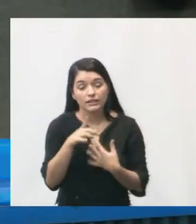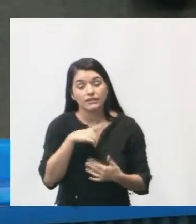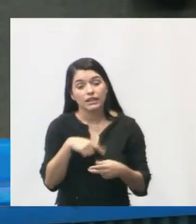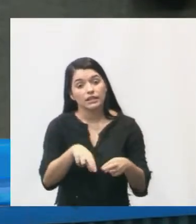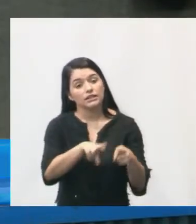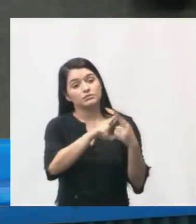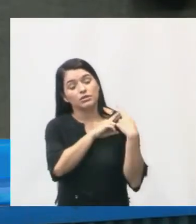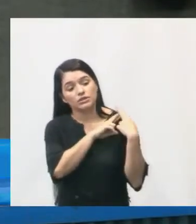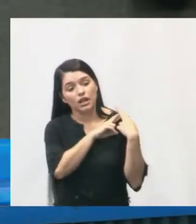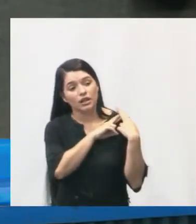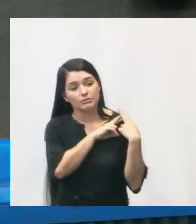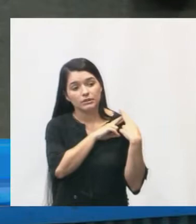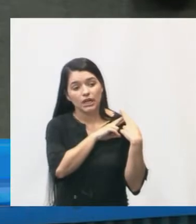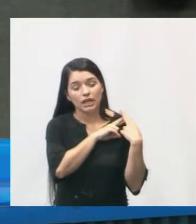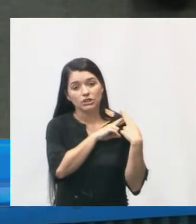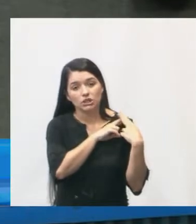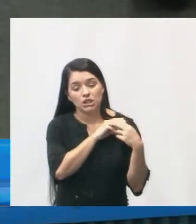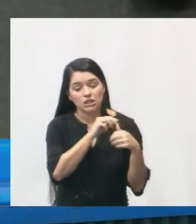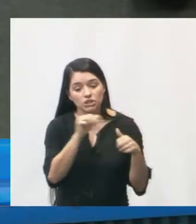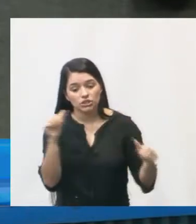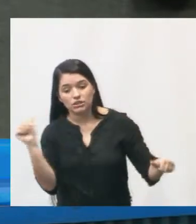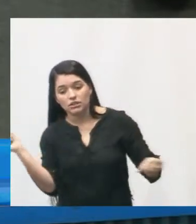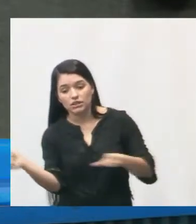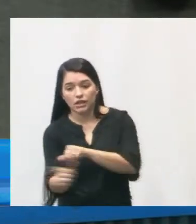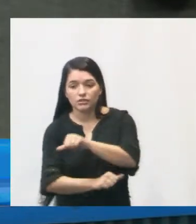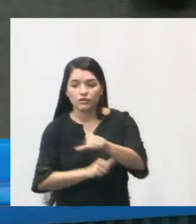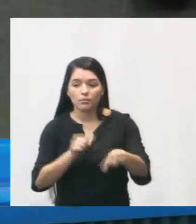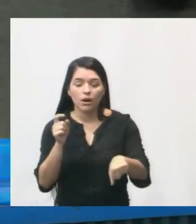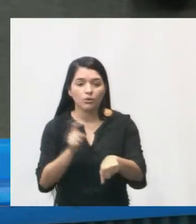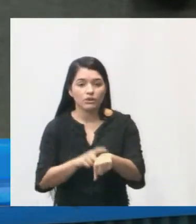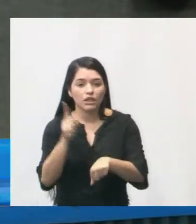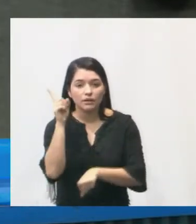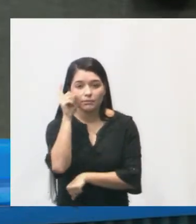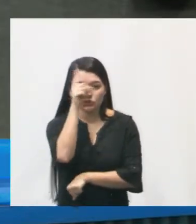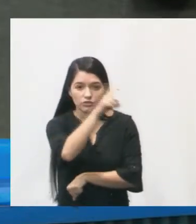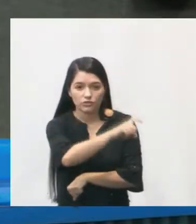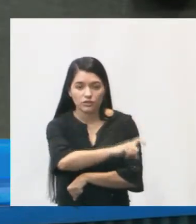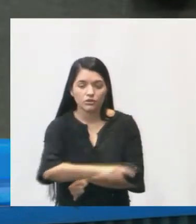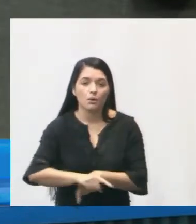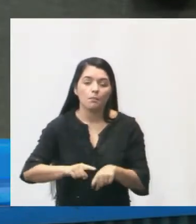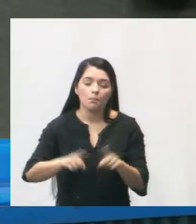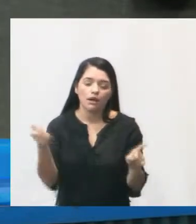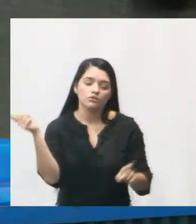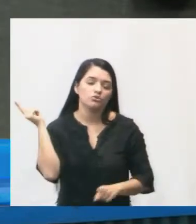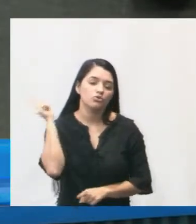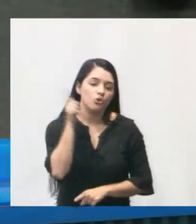de atravessar um temporal e mantendo as suas dívidas.